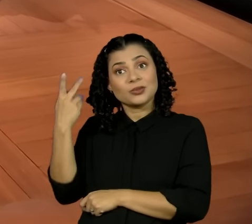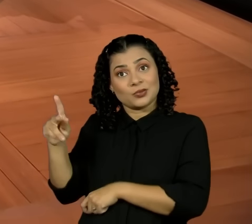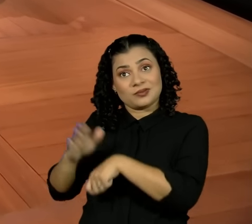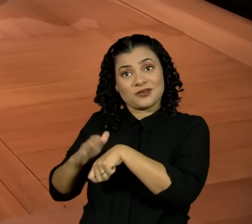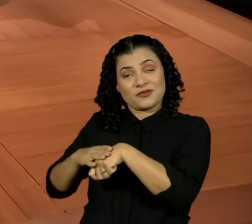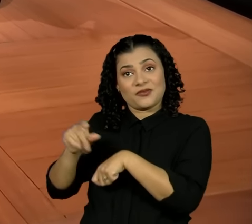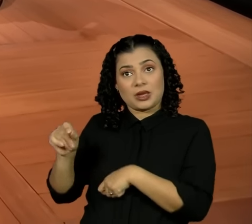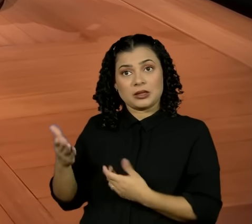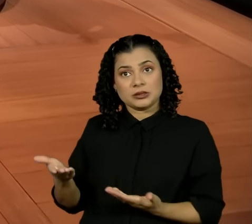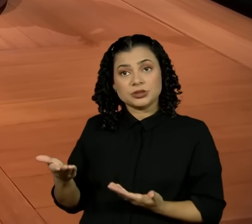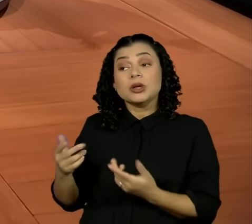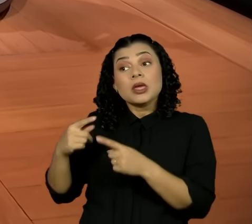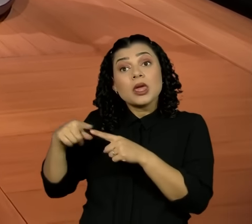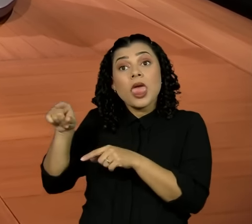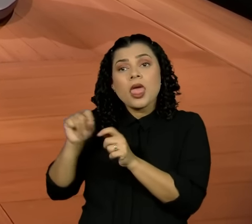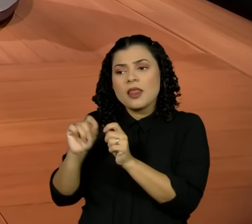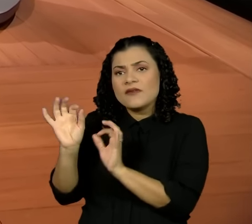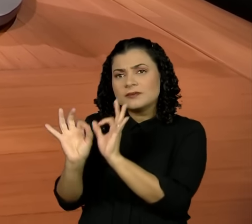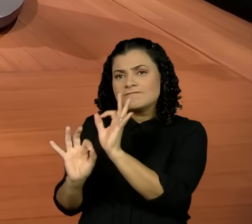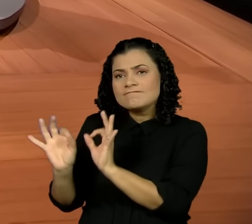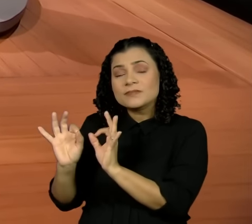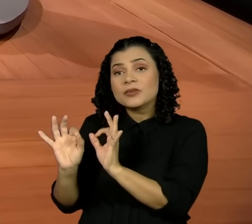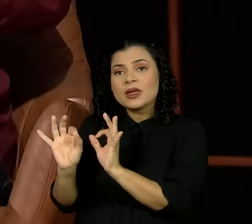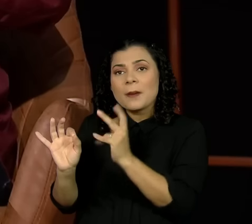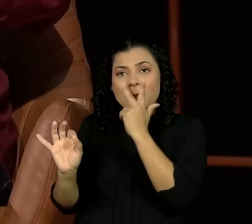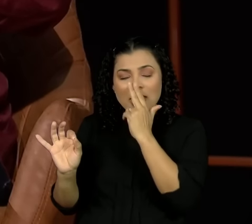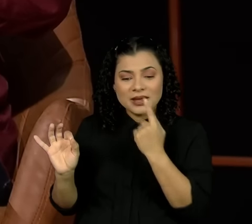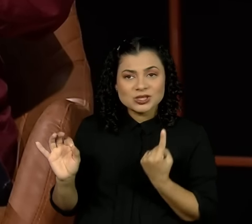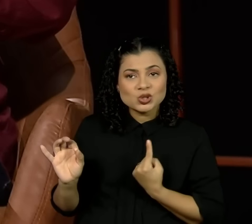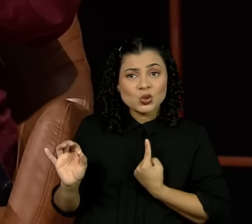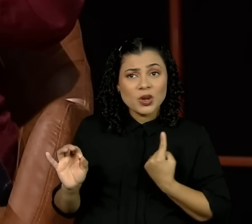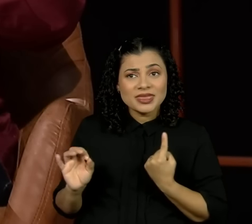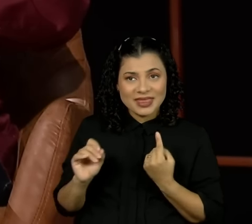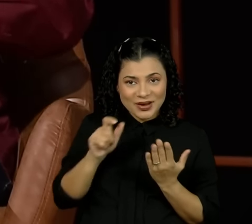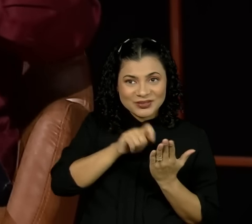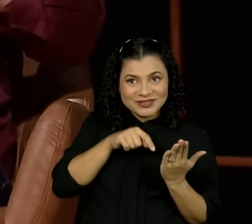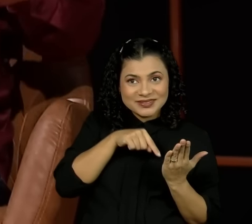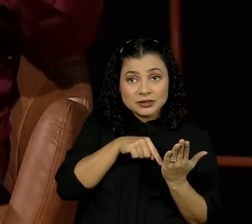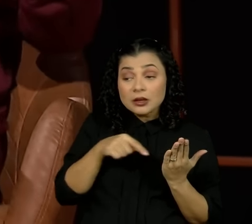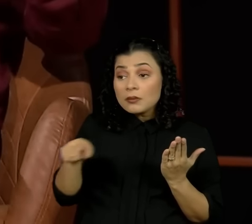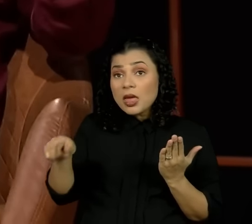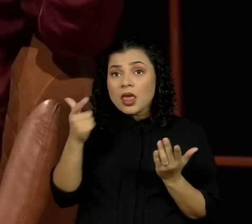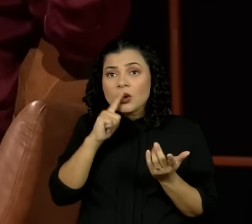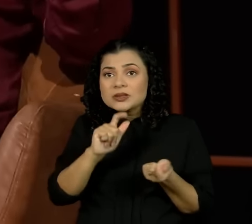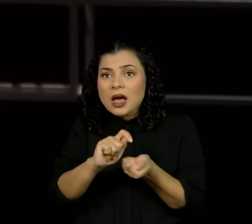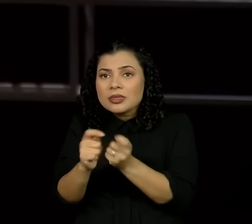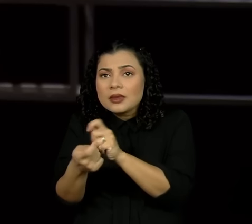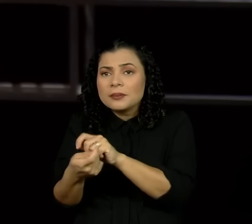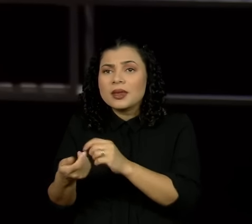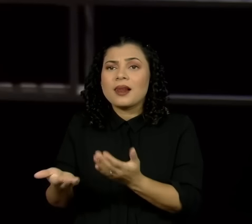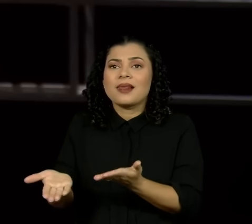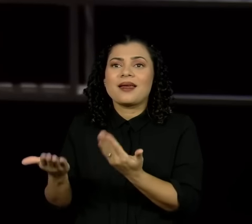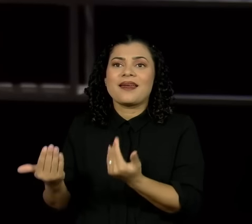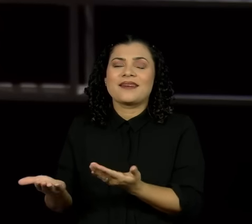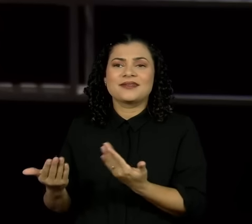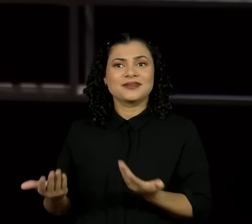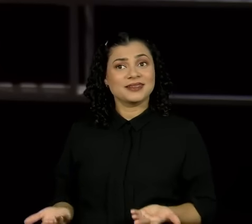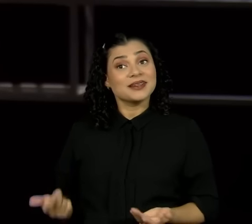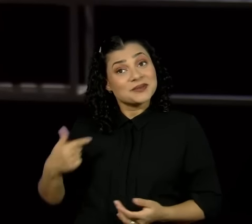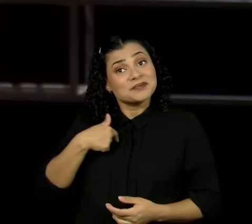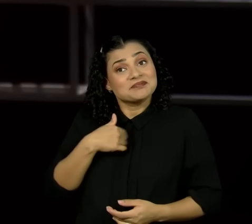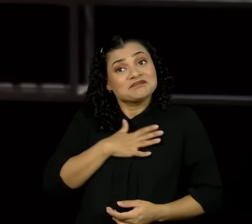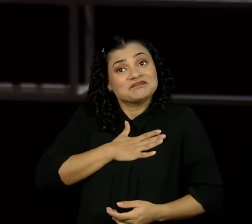ele amenizou aquela solidão do Robinson Crusoe. E para mim era aquilo. O Robinson Crusoe era aquilo.